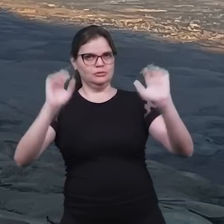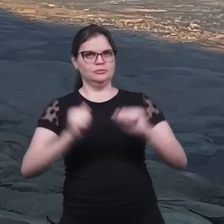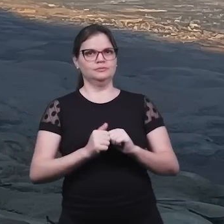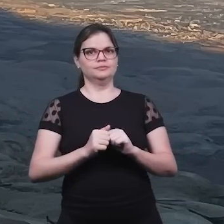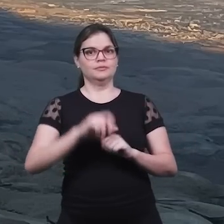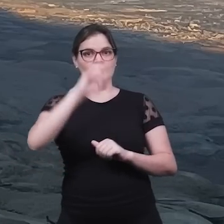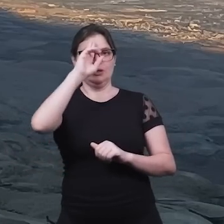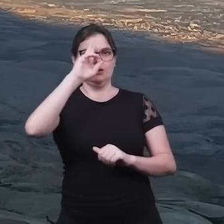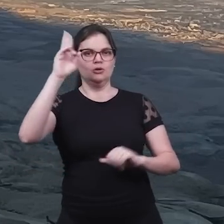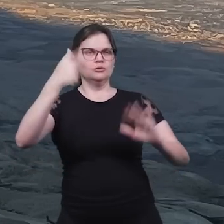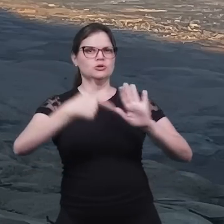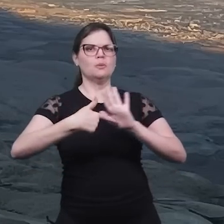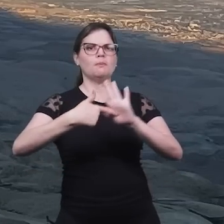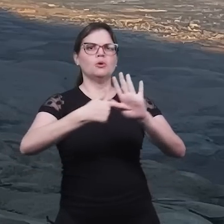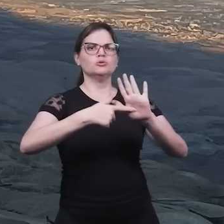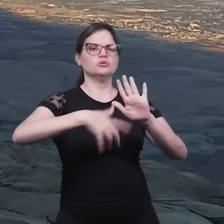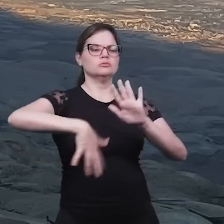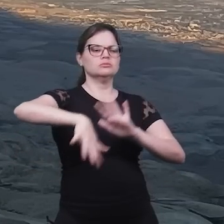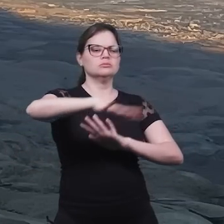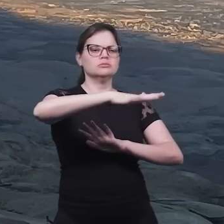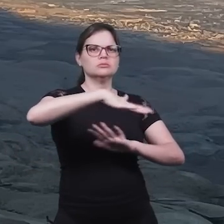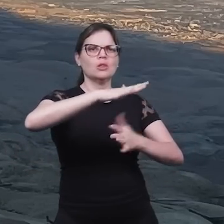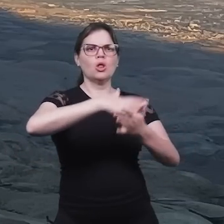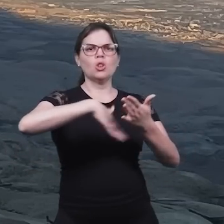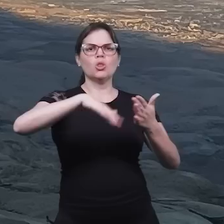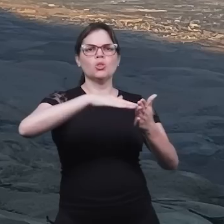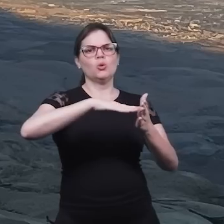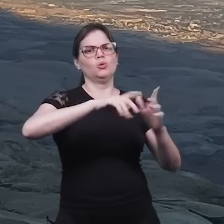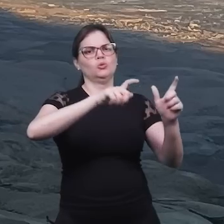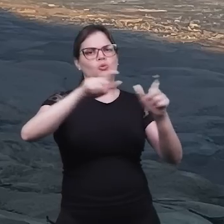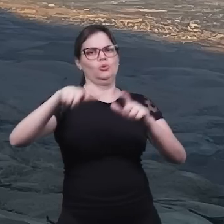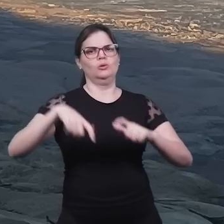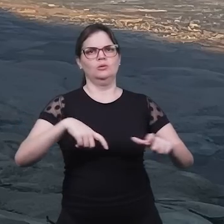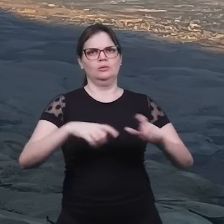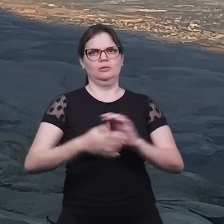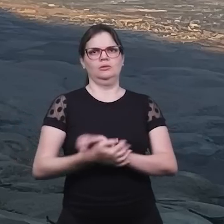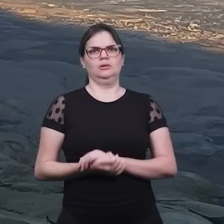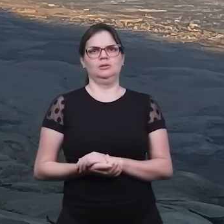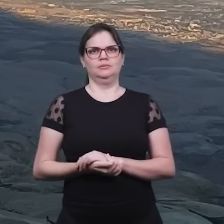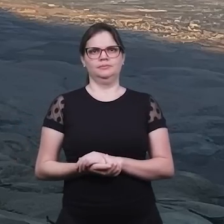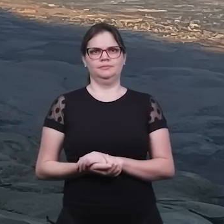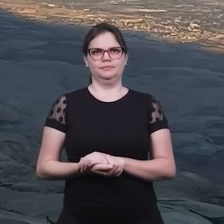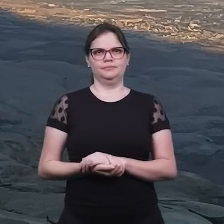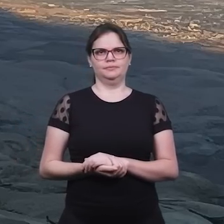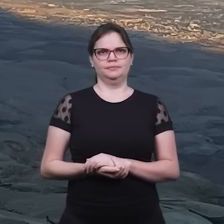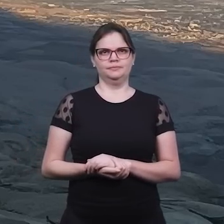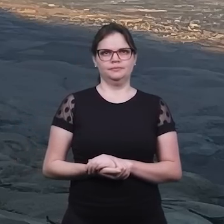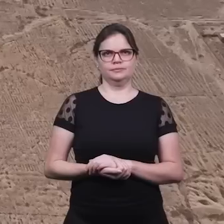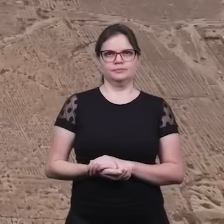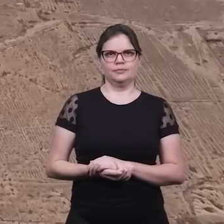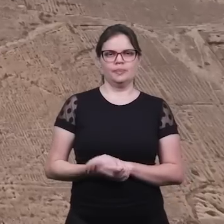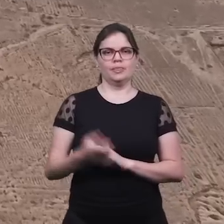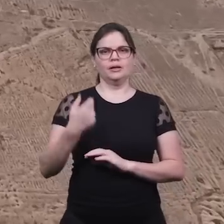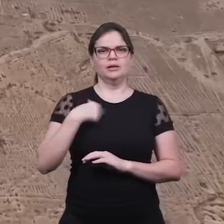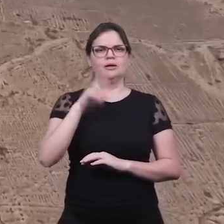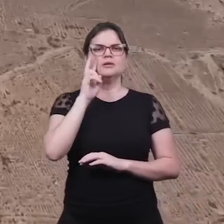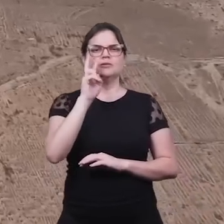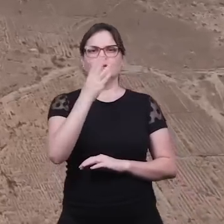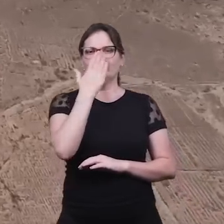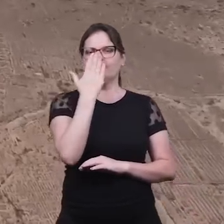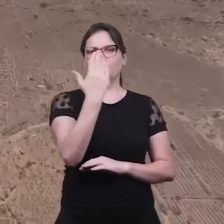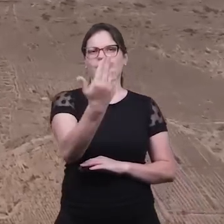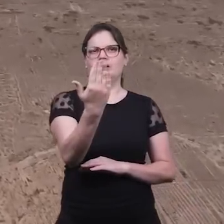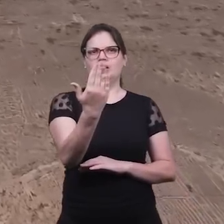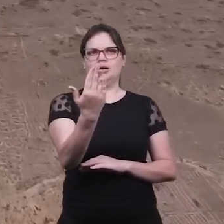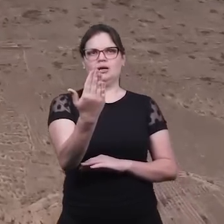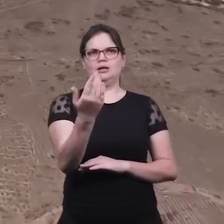na frente, como Samuel falou aqui, a olho nu se consegue ver, num dia bem claro, o Rio Jordão que